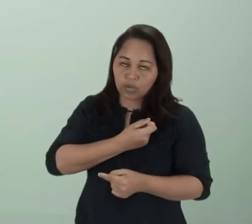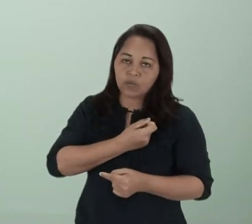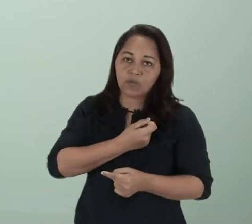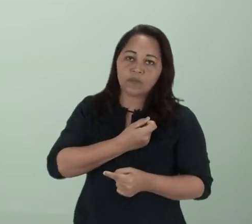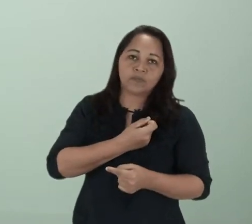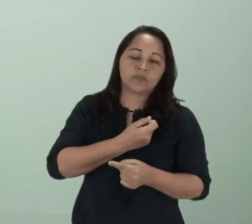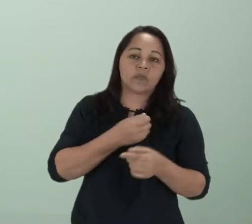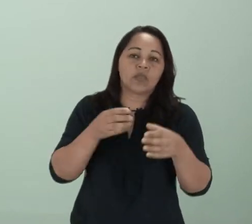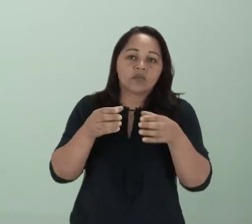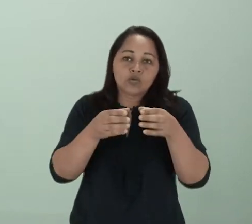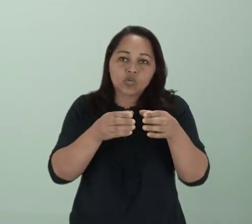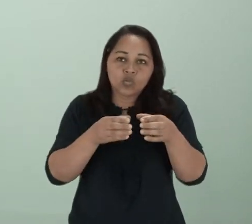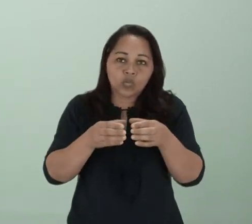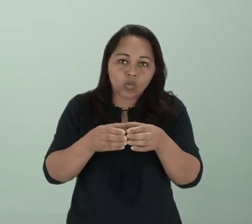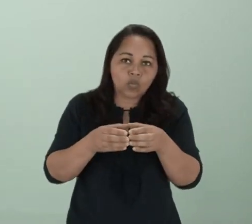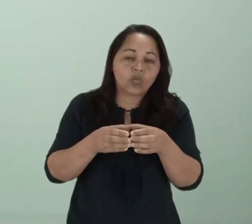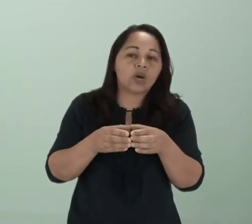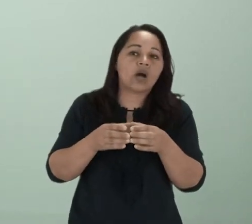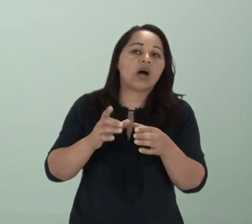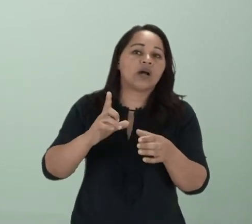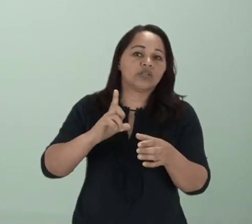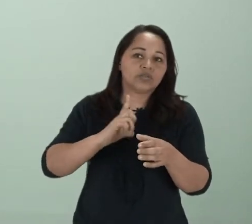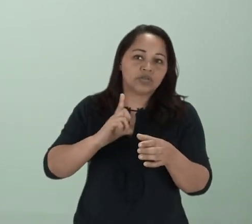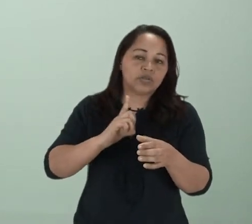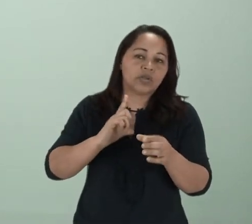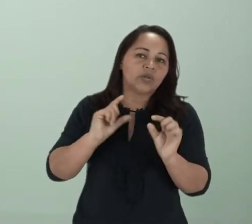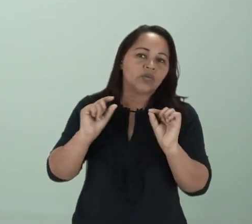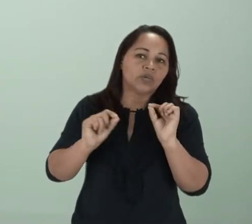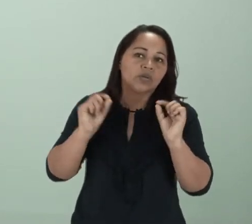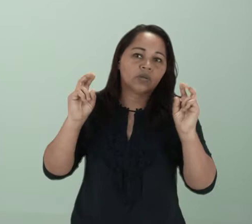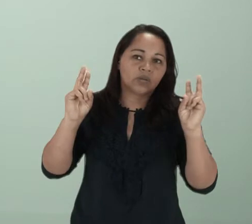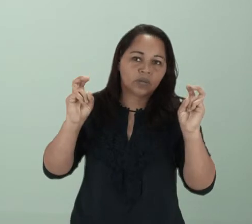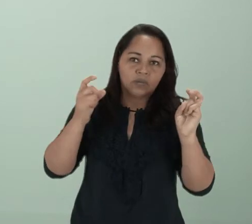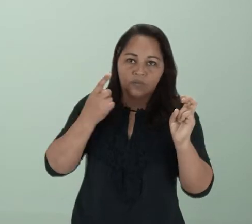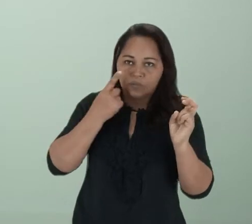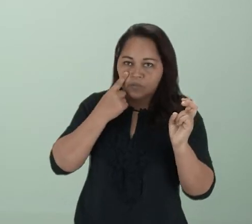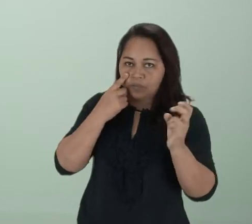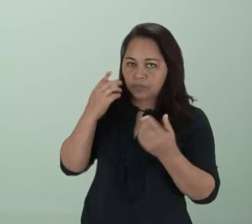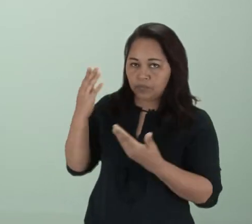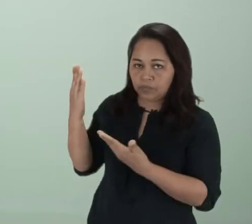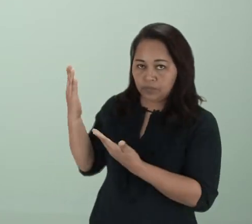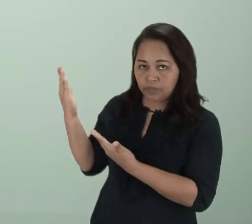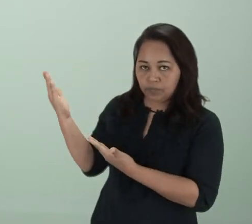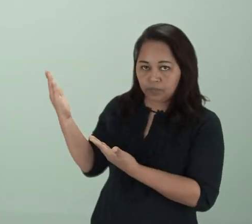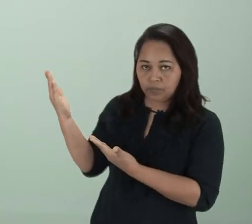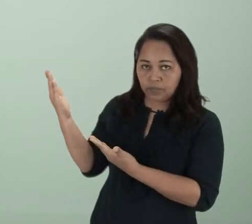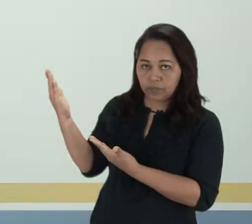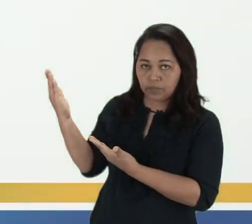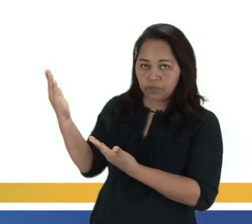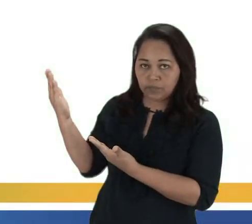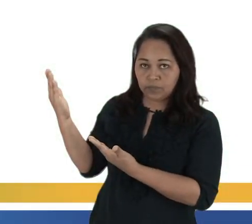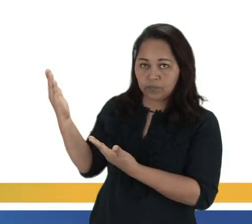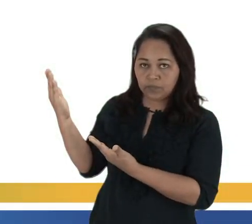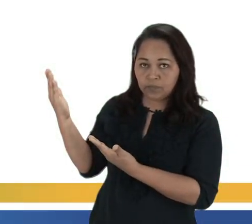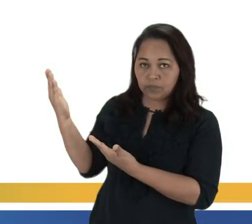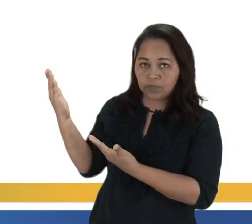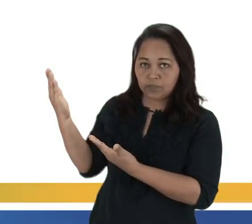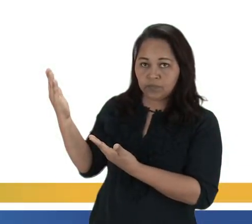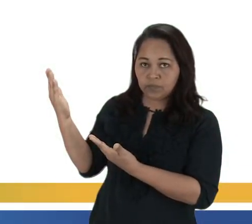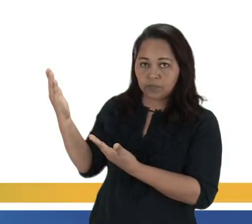esse conjunto, a gente obtém o termo seguinte. Observe aí comigo na tela.